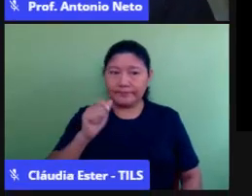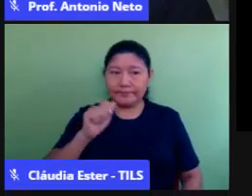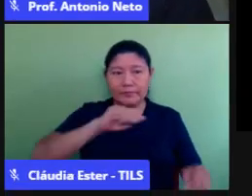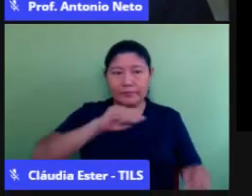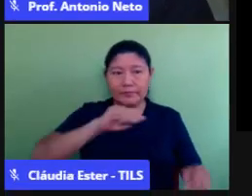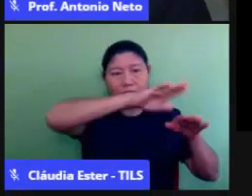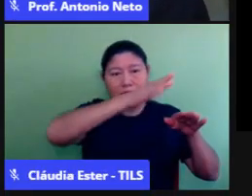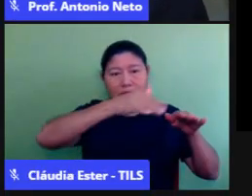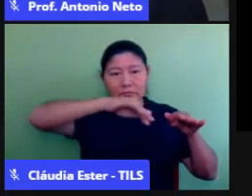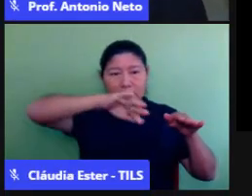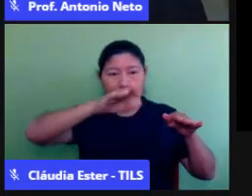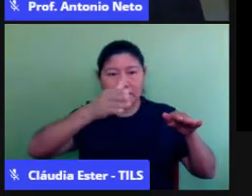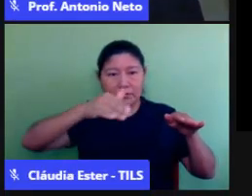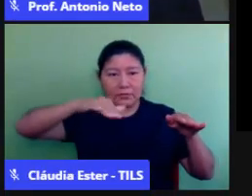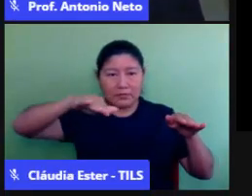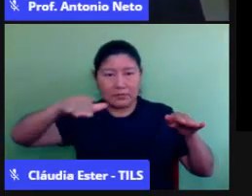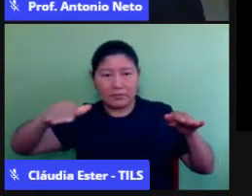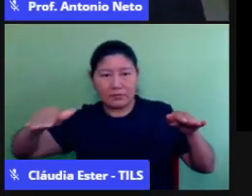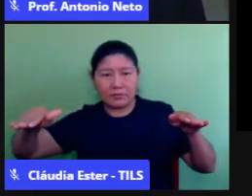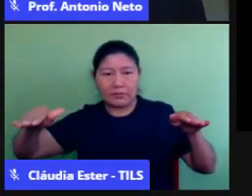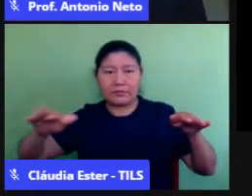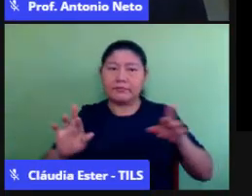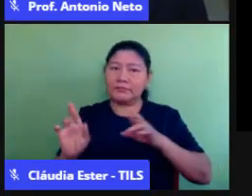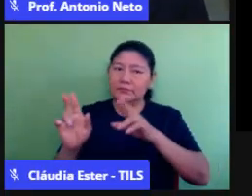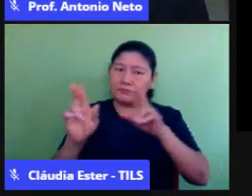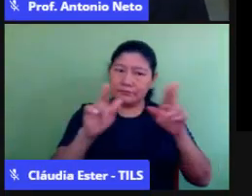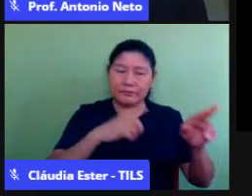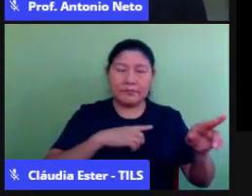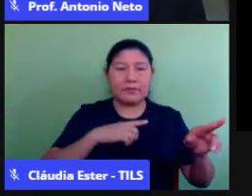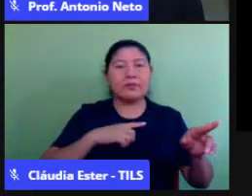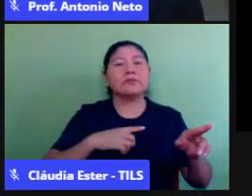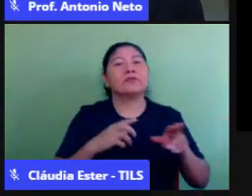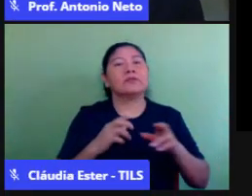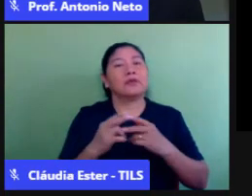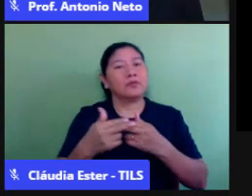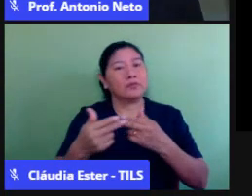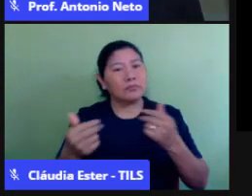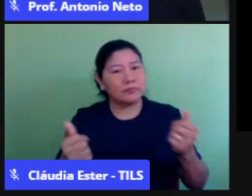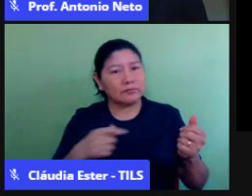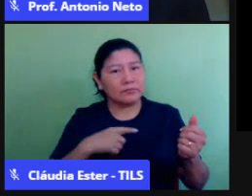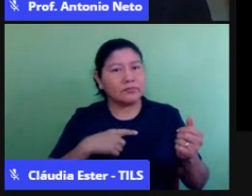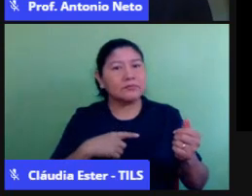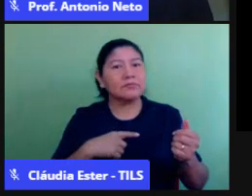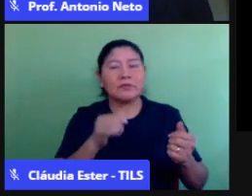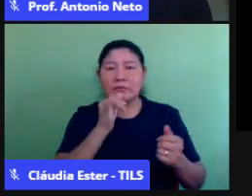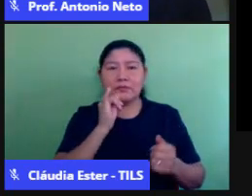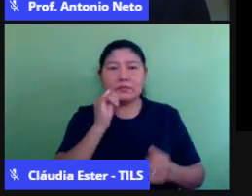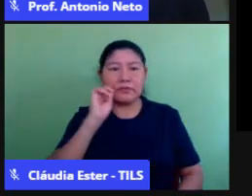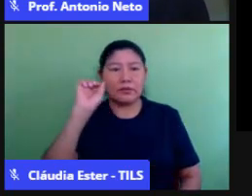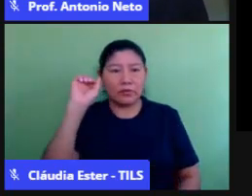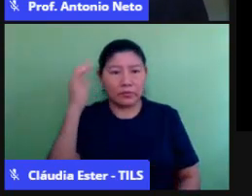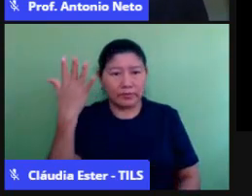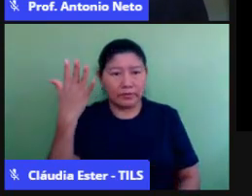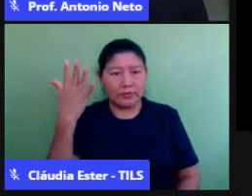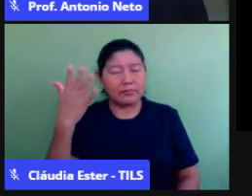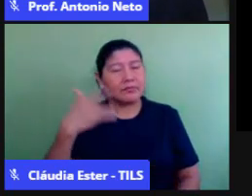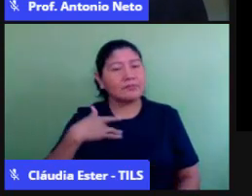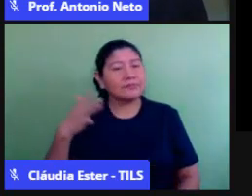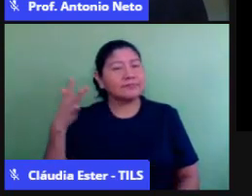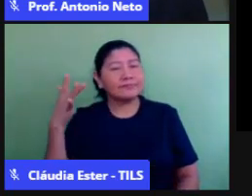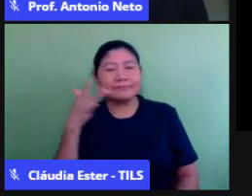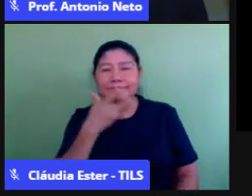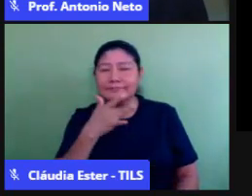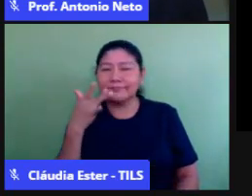discrepância, desculpe, né? Ele é ondulado, ele tem um clima gostoso, tem solos férteis, a gente